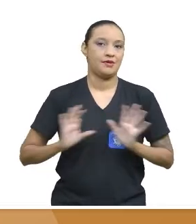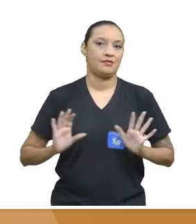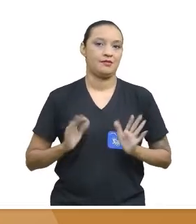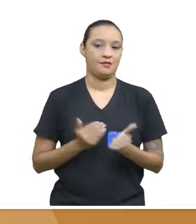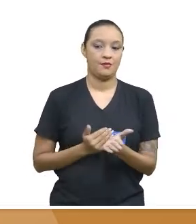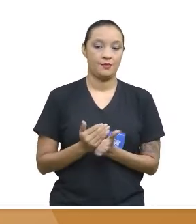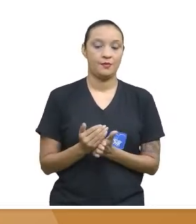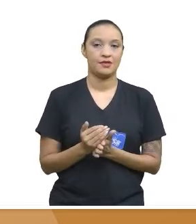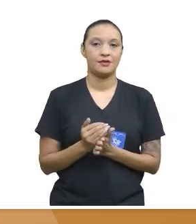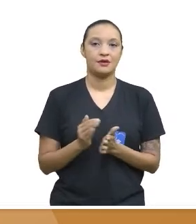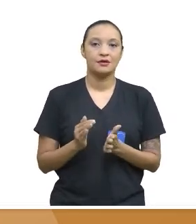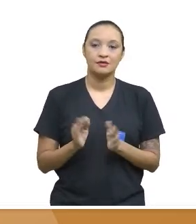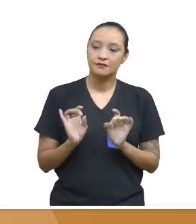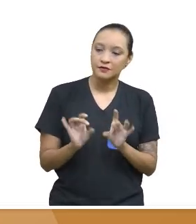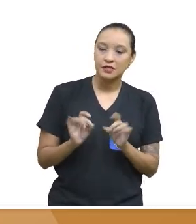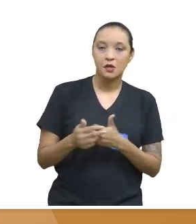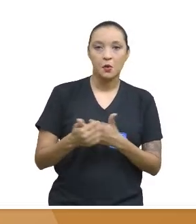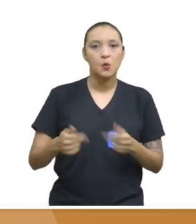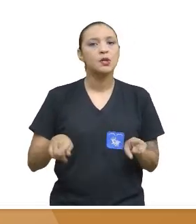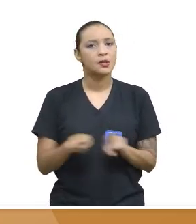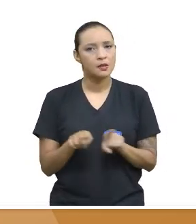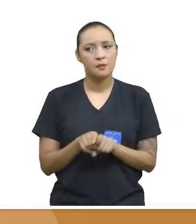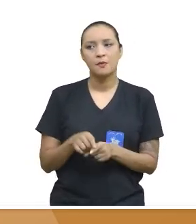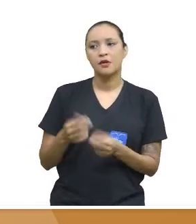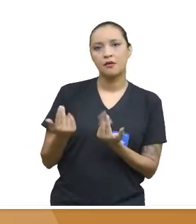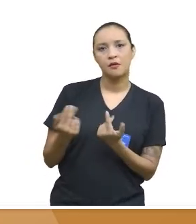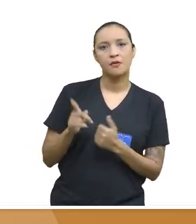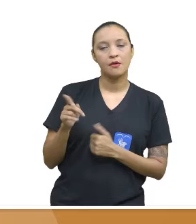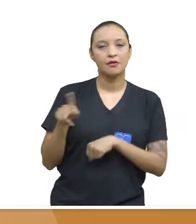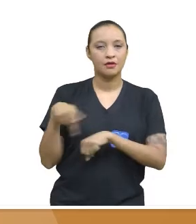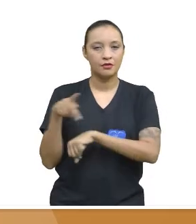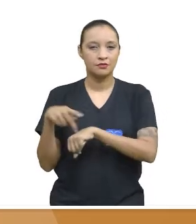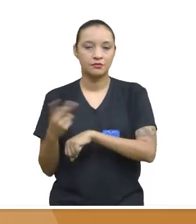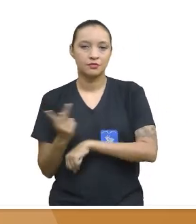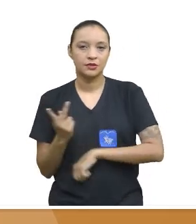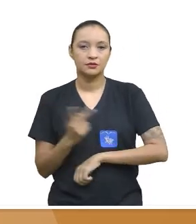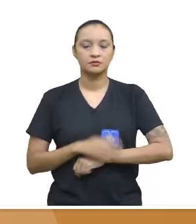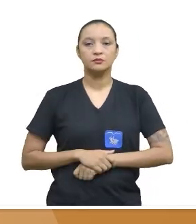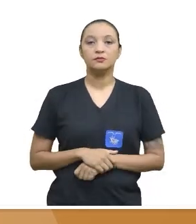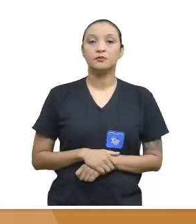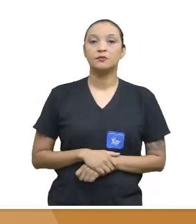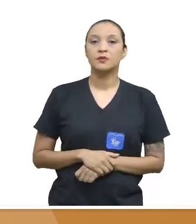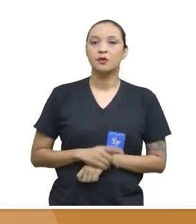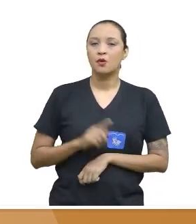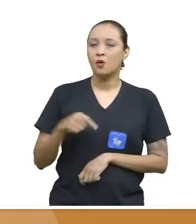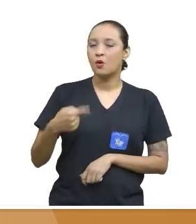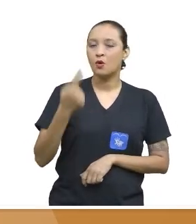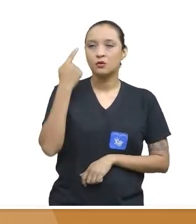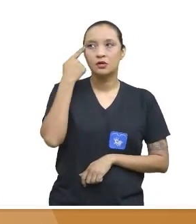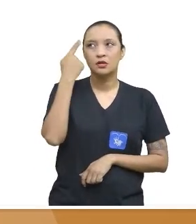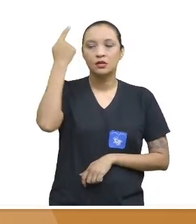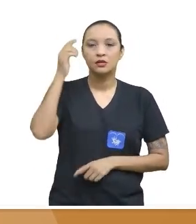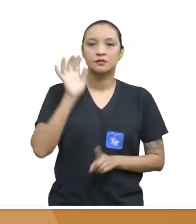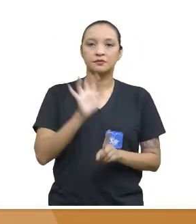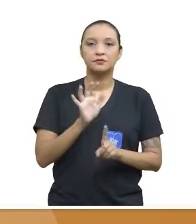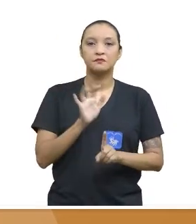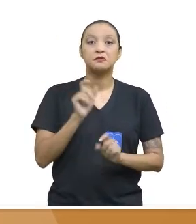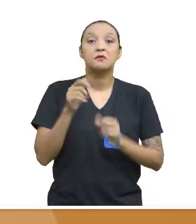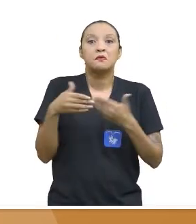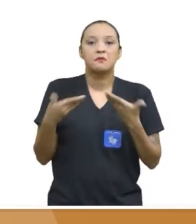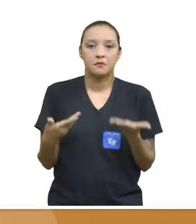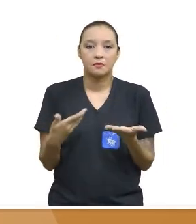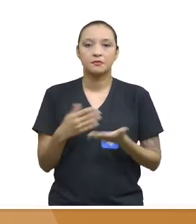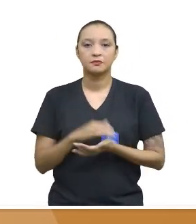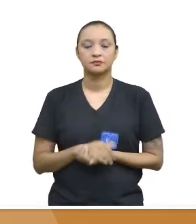surgir essa ideia. Outros elementos que vão influenciar essa ideia de independência. Aqui,